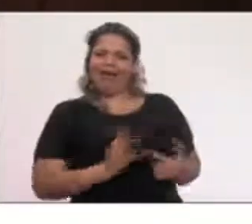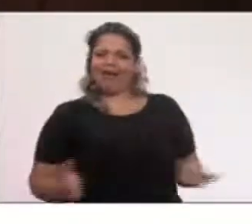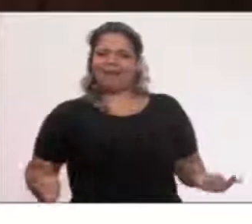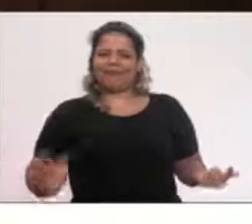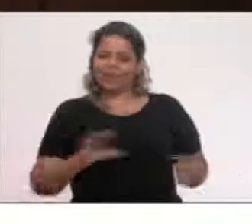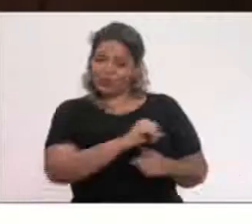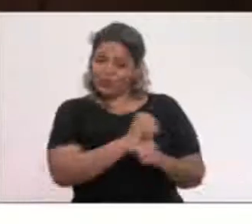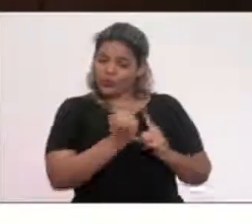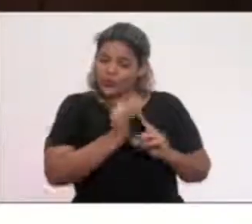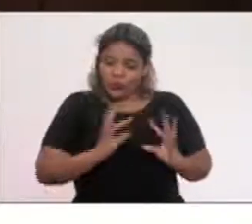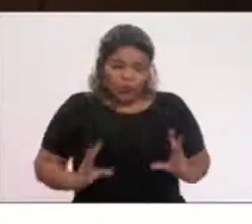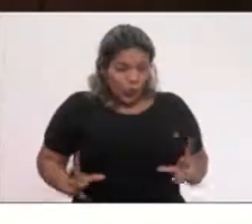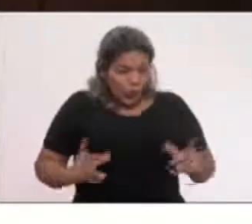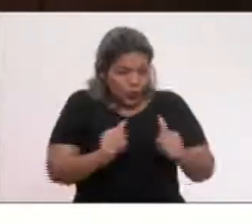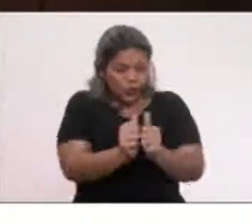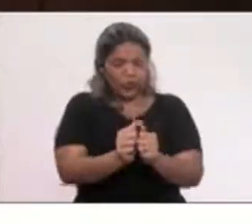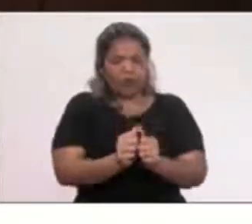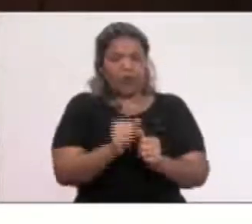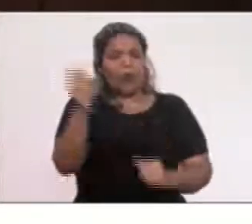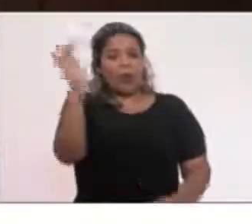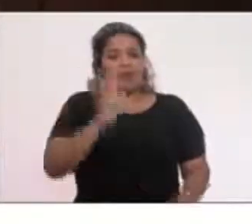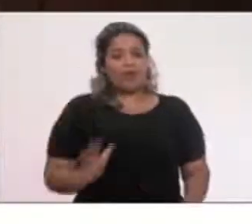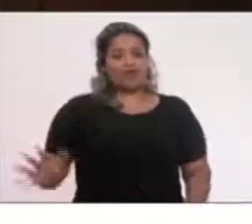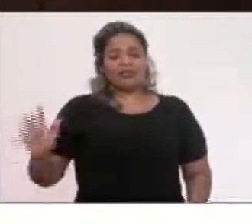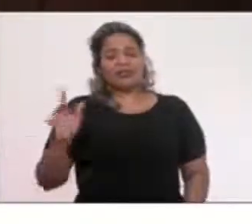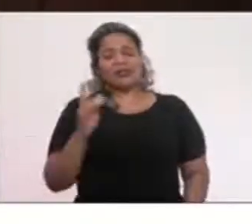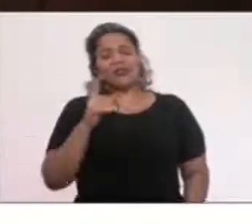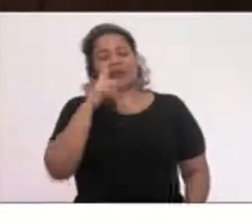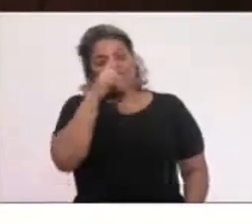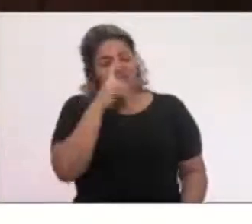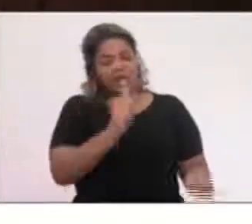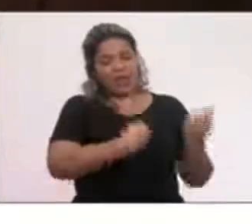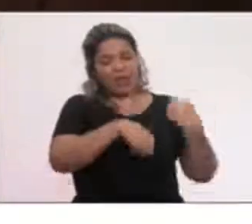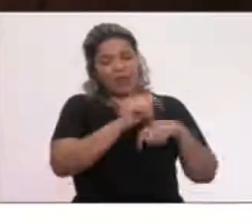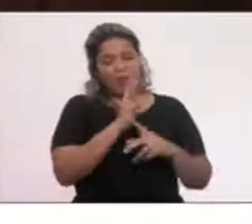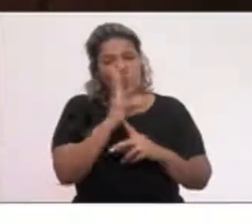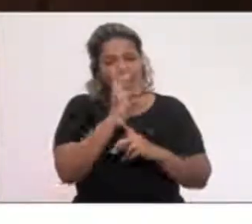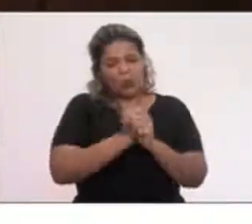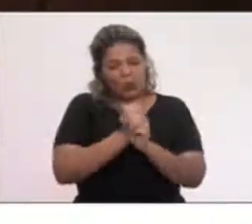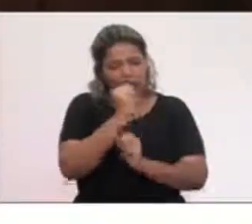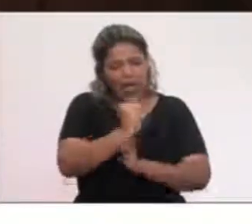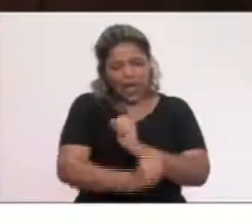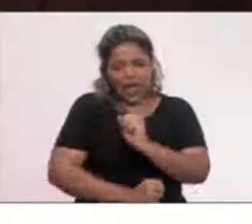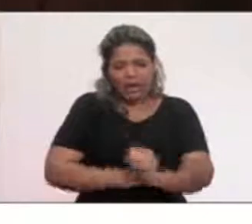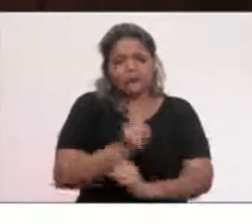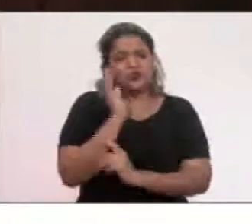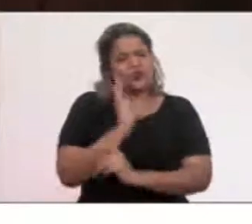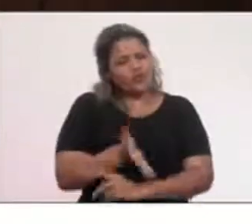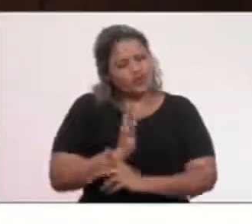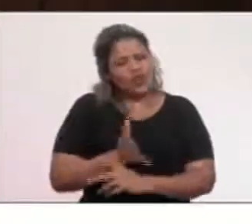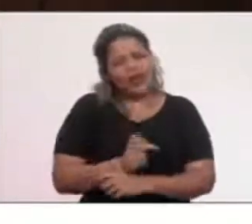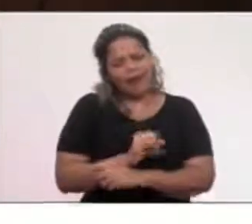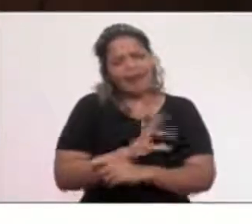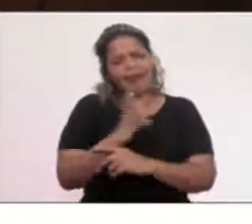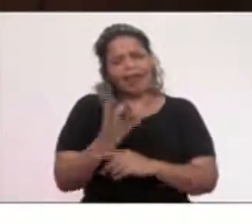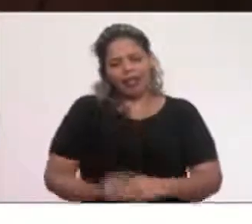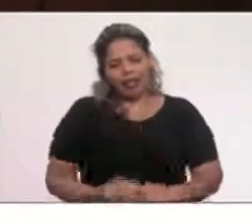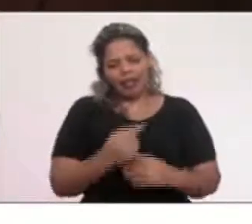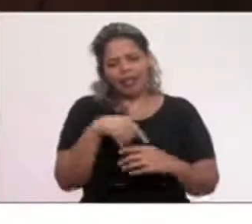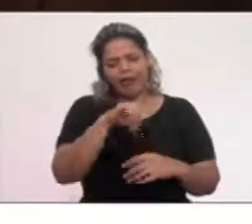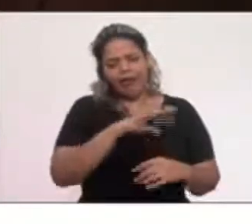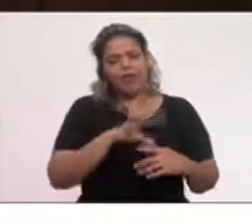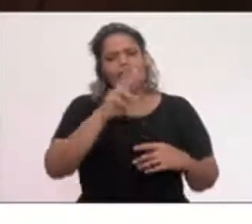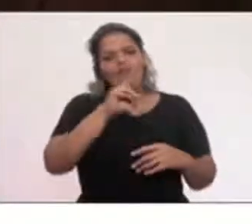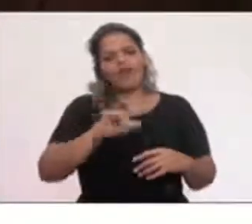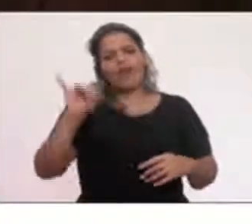sociedade. O Brasil enfrenta uma crise econômica que já se arrasta há 4 anos. É evidente que num quadro desse